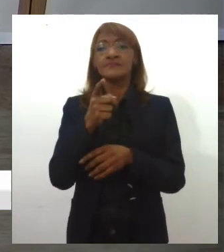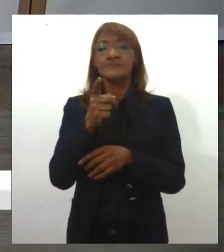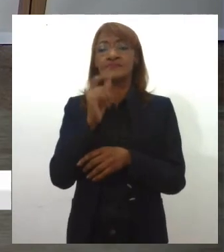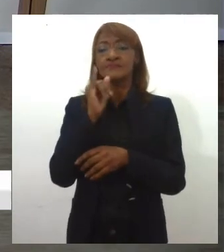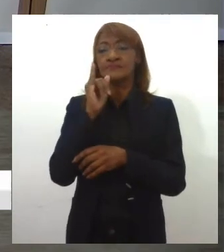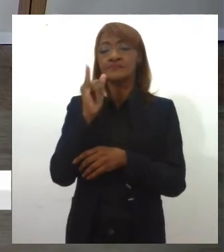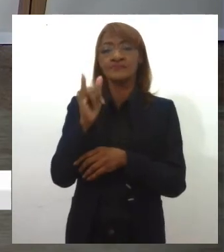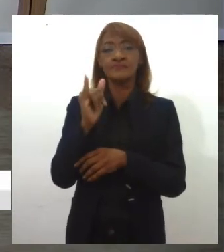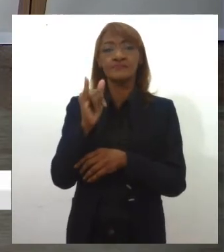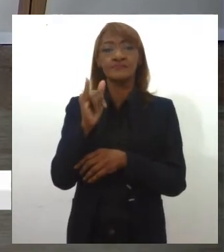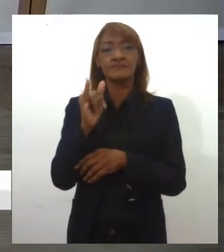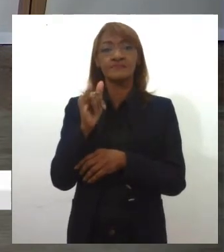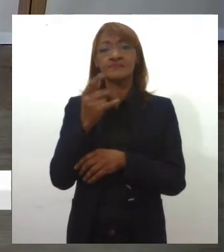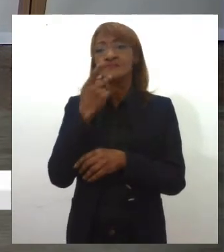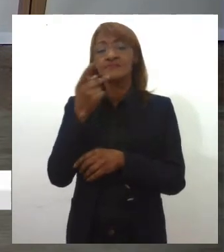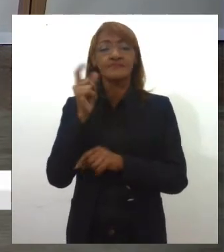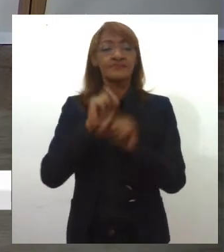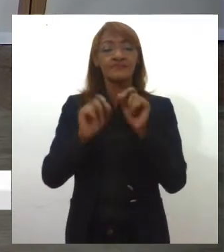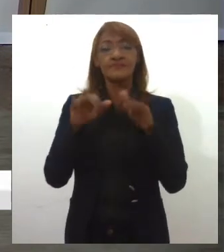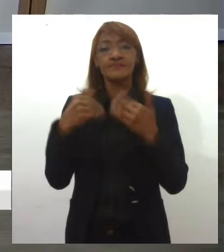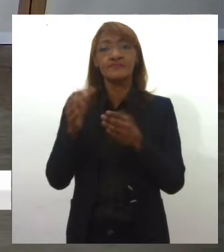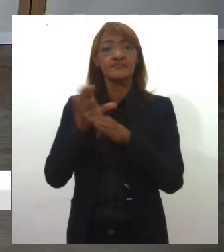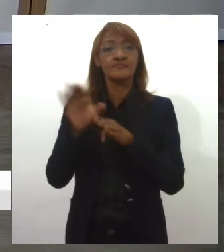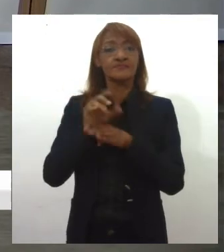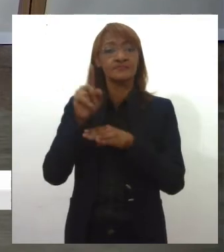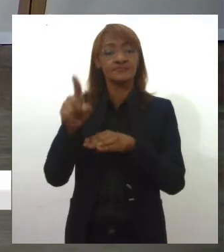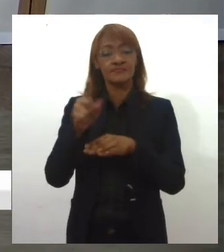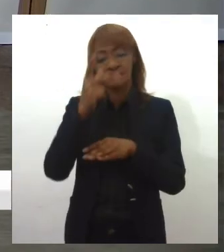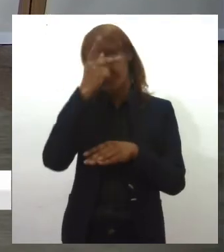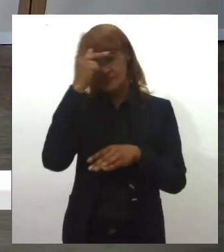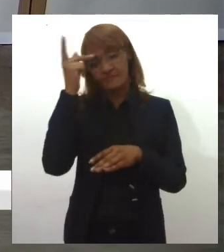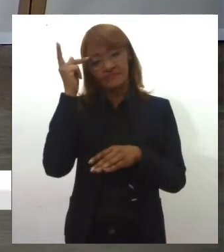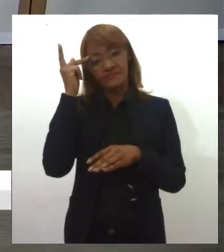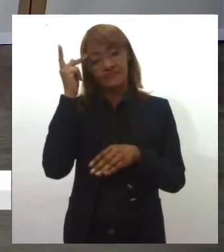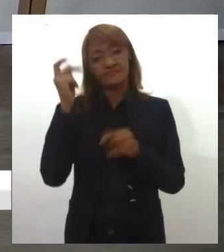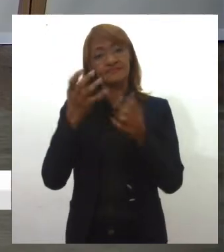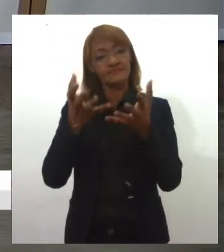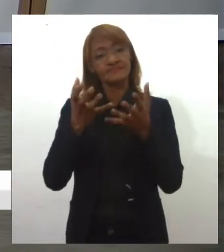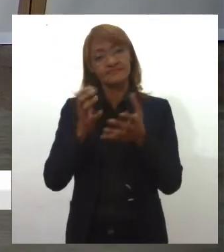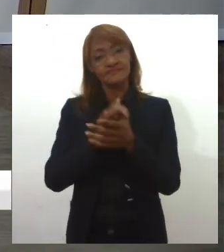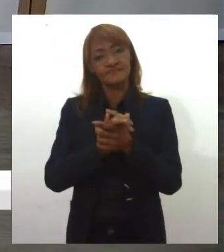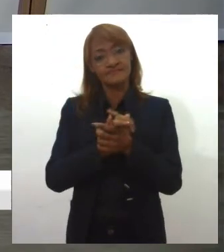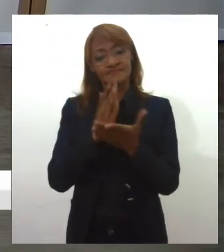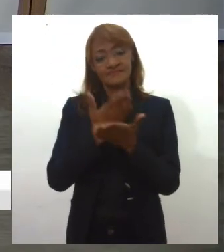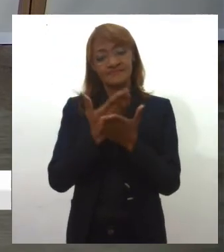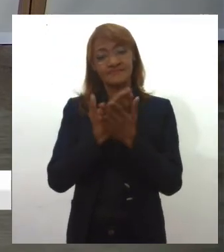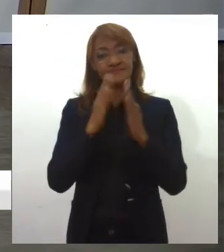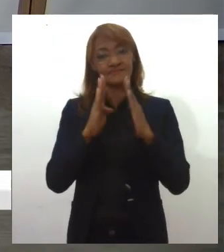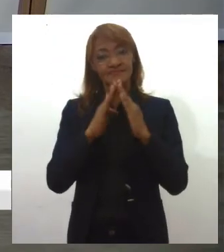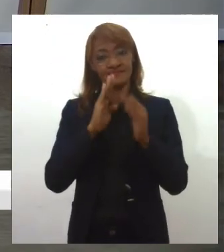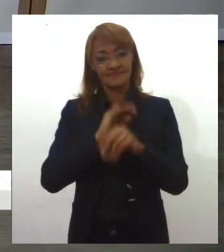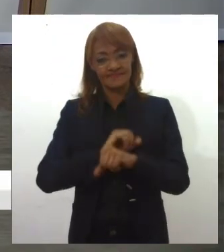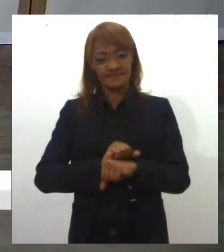alguém que está cogitando essa possibilidade do aprendizado em casa?